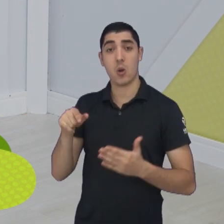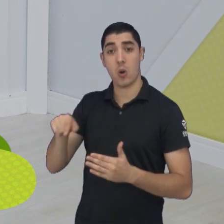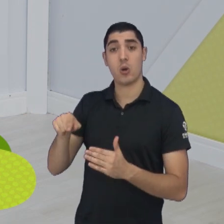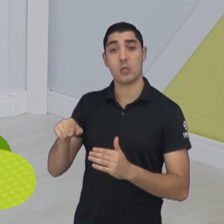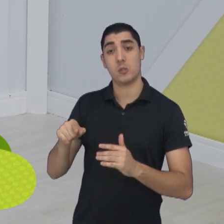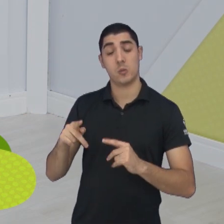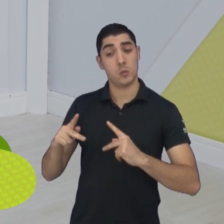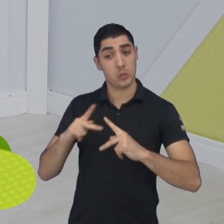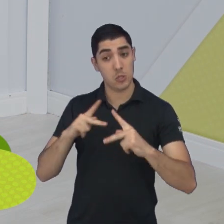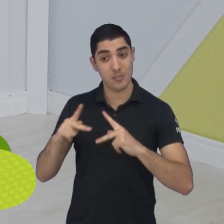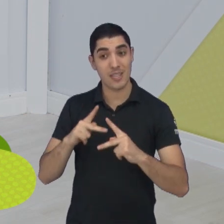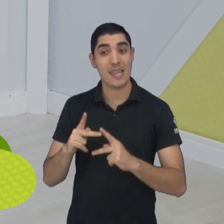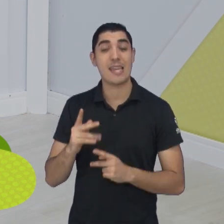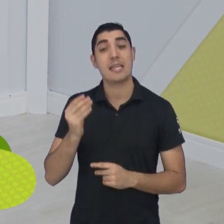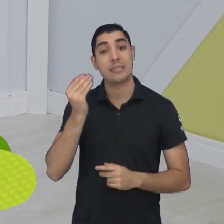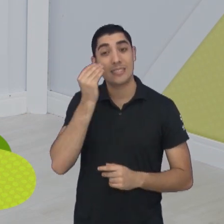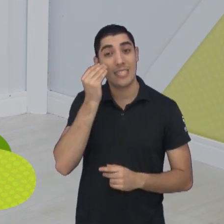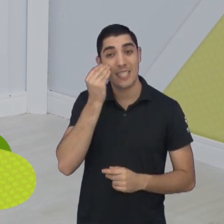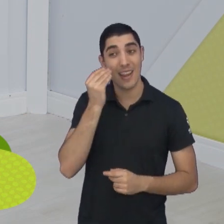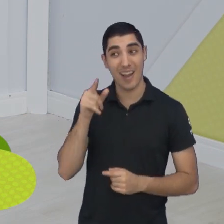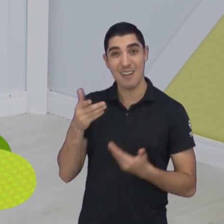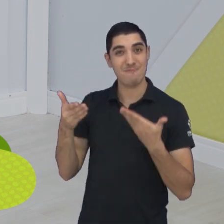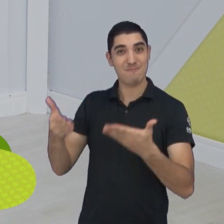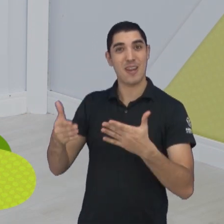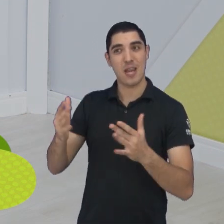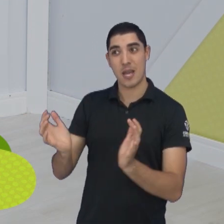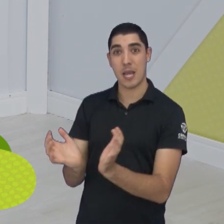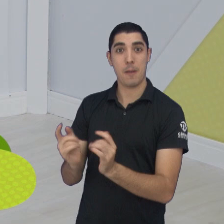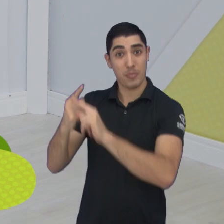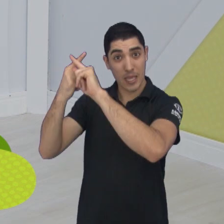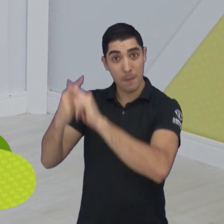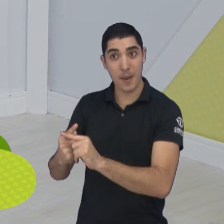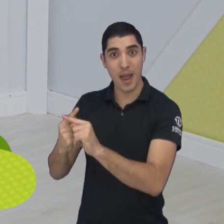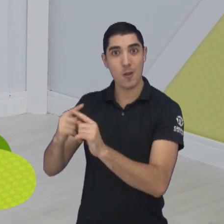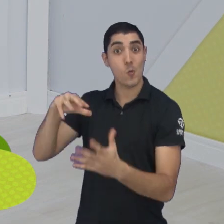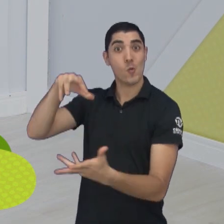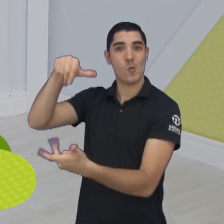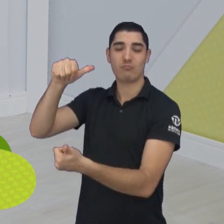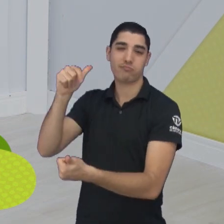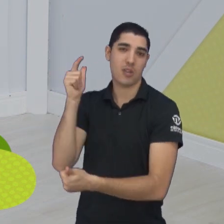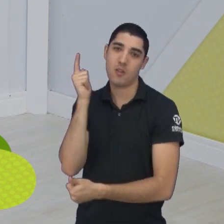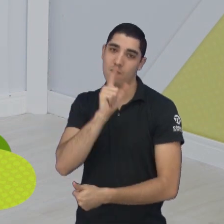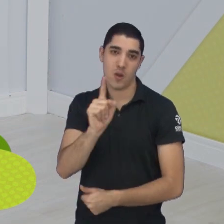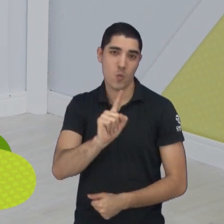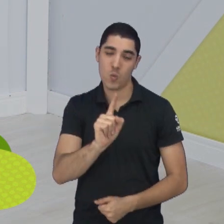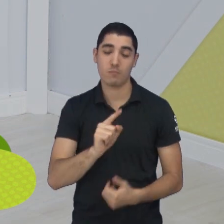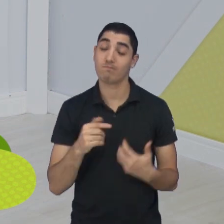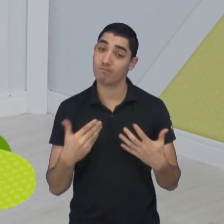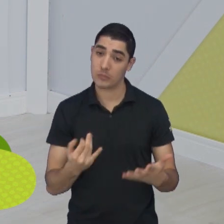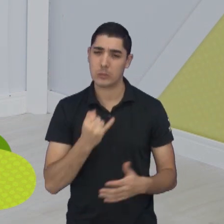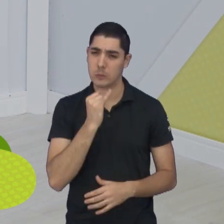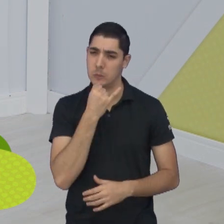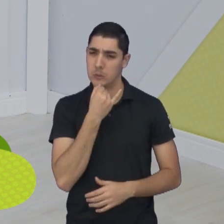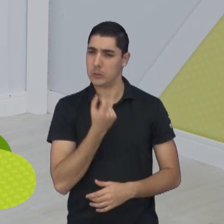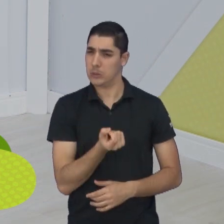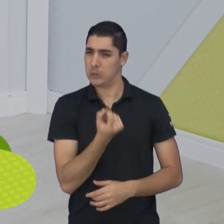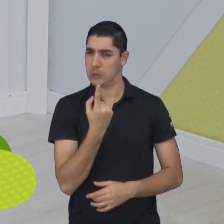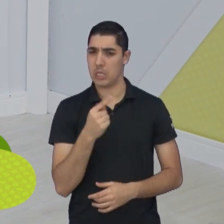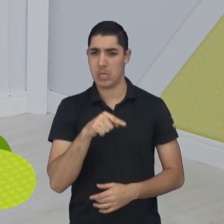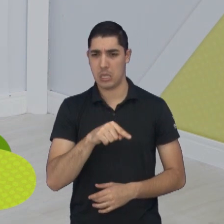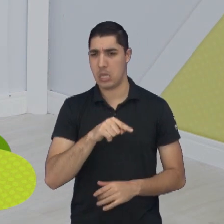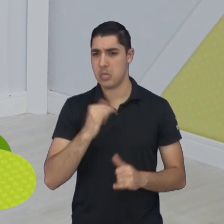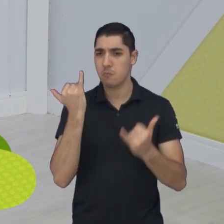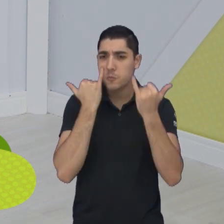São José chegaria a esse Mundial, não vai conseguir, e aí chega essas informações aí, realmente meio estranha essa situação. Vamos ver se